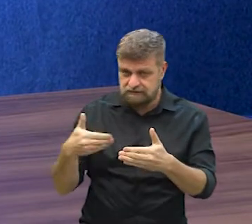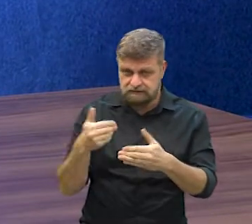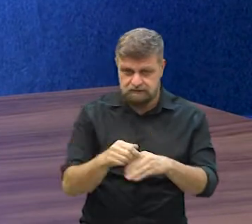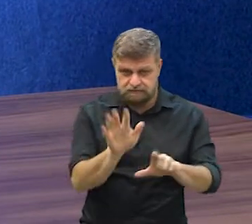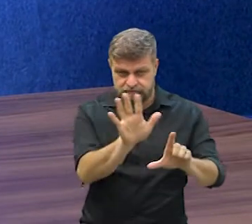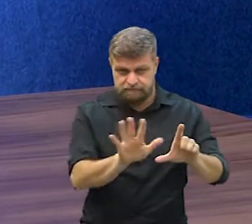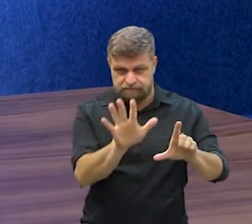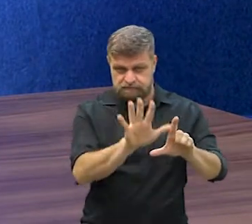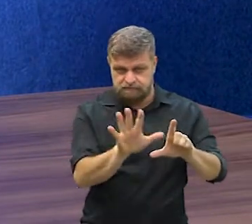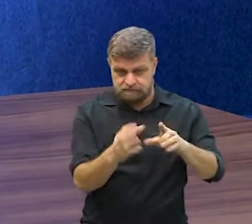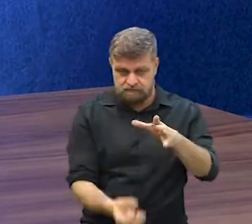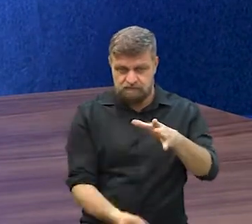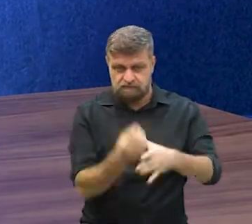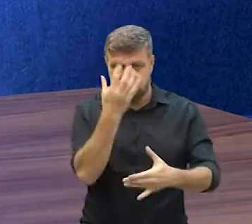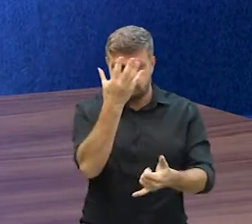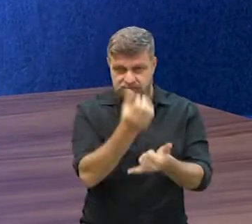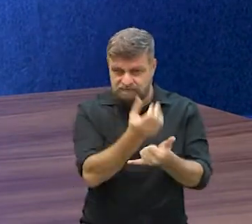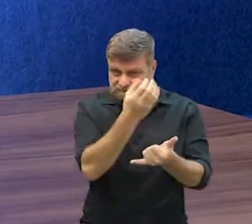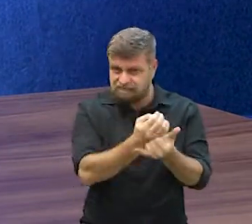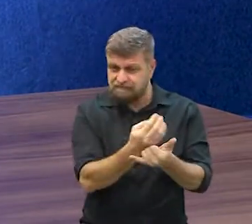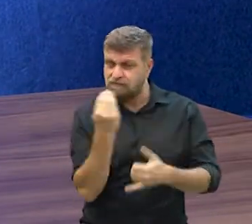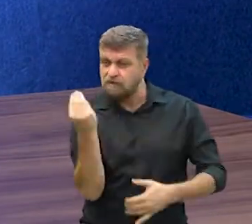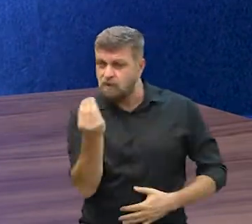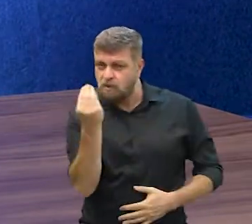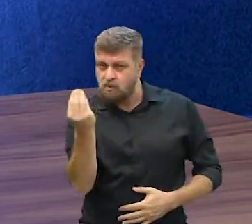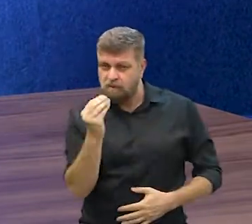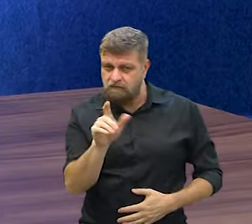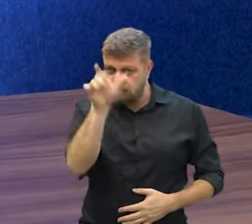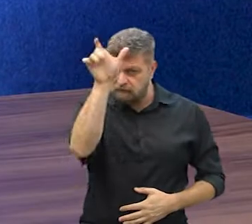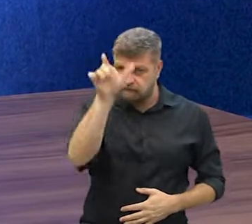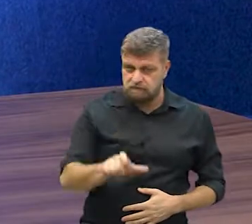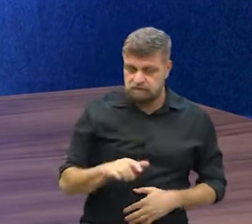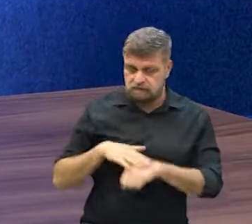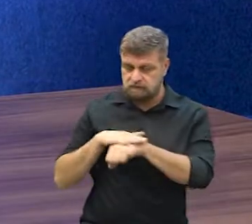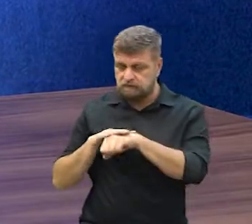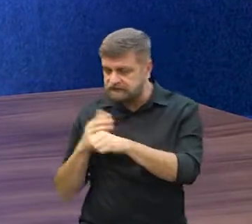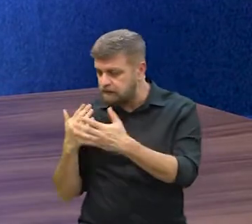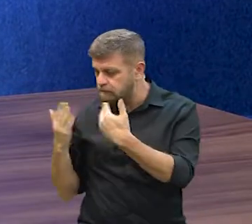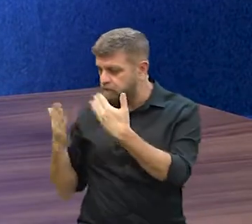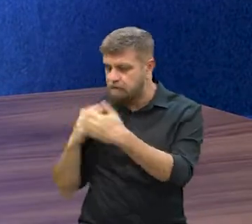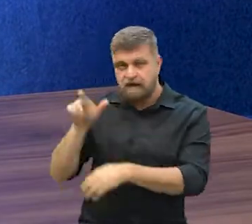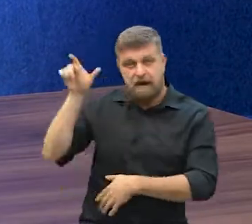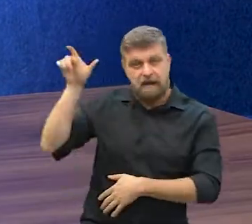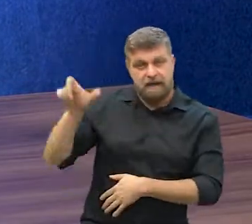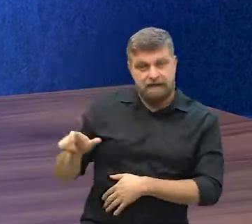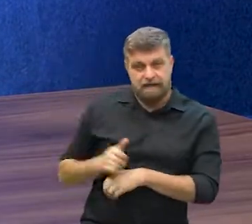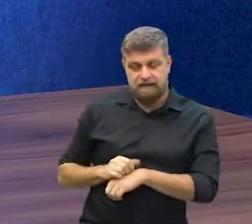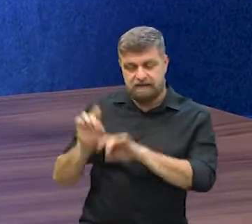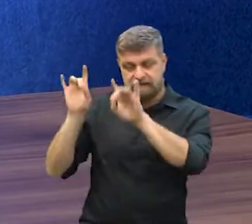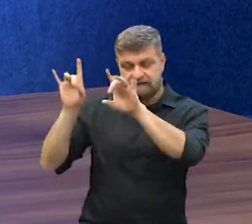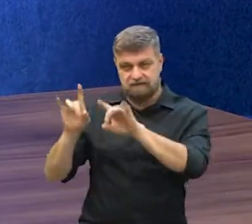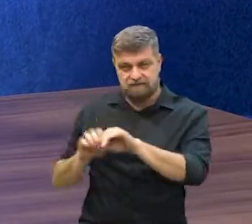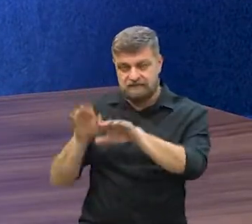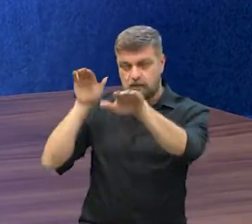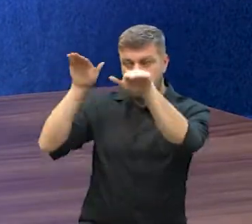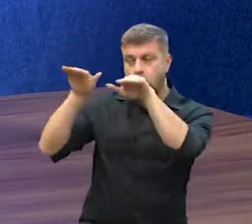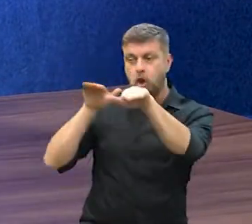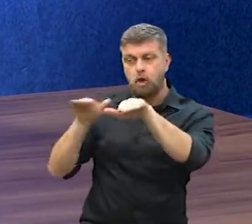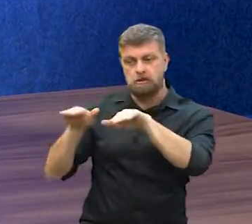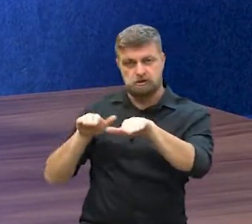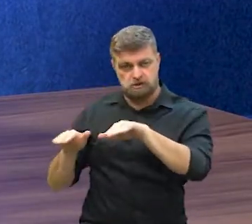desenvolvimento dessa plataforma. Me fala sobre como foi, a partir do momento que você conversou com ele é especialista em logística e falou: